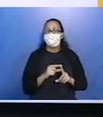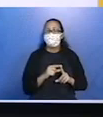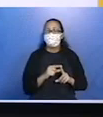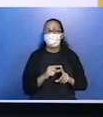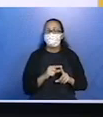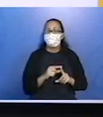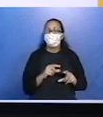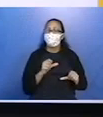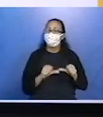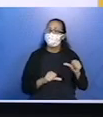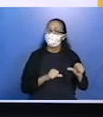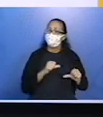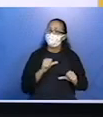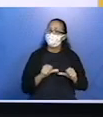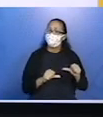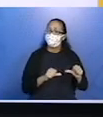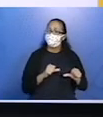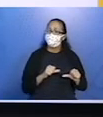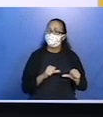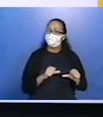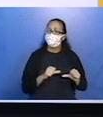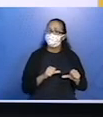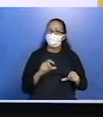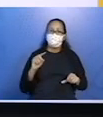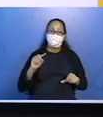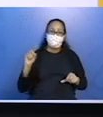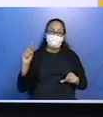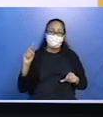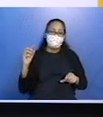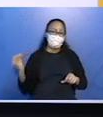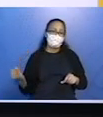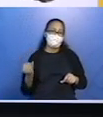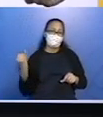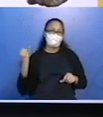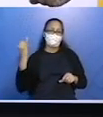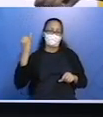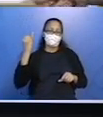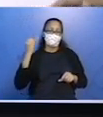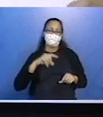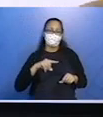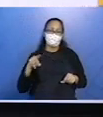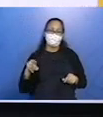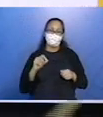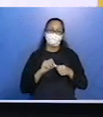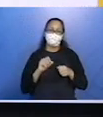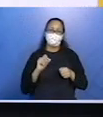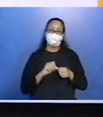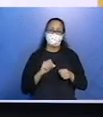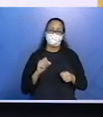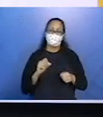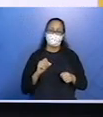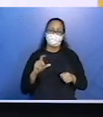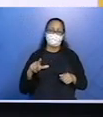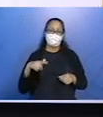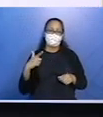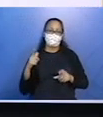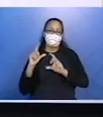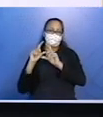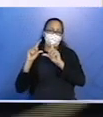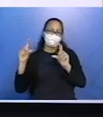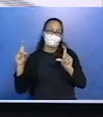fica no futuro. Então, o acento aqui é importante, tá bom? Vocês vão fazer o mesmo com as outras